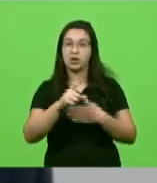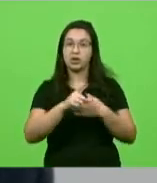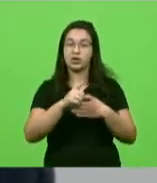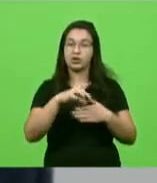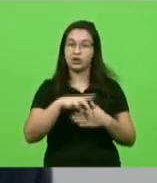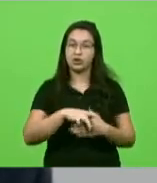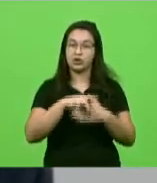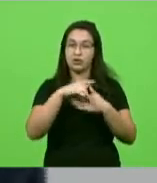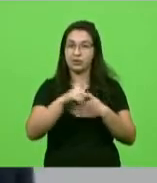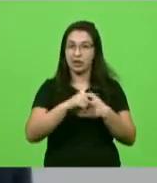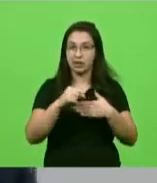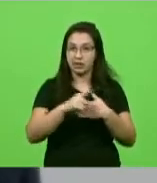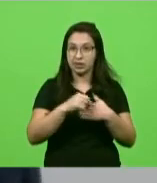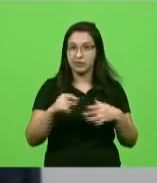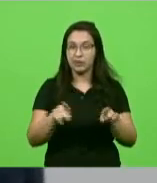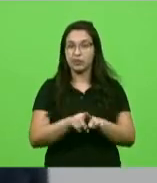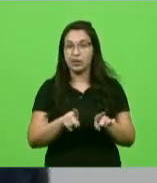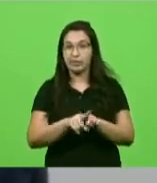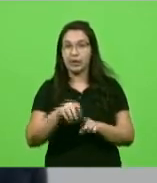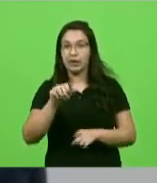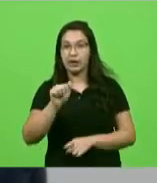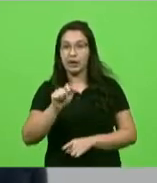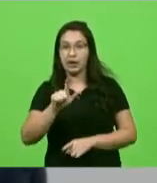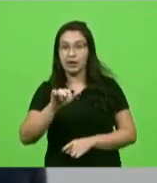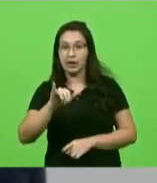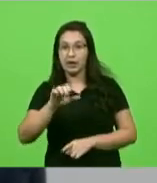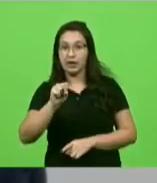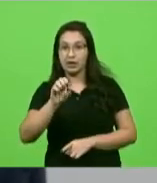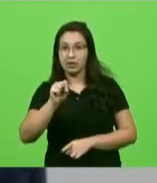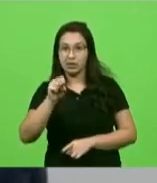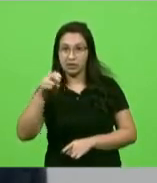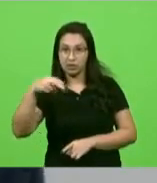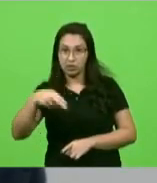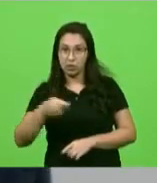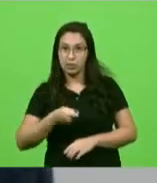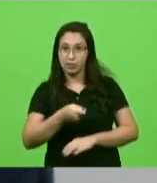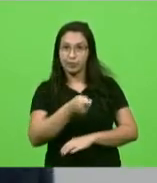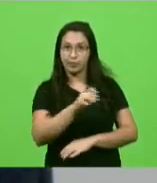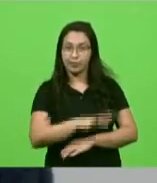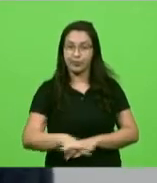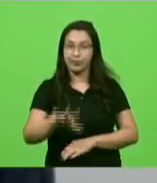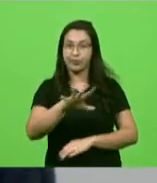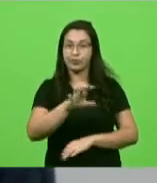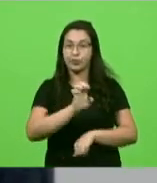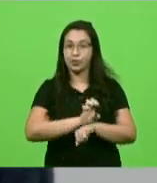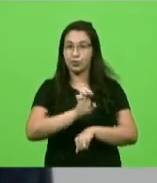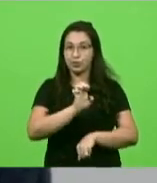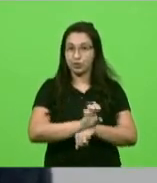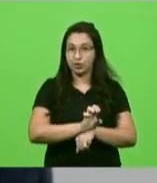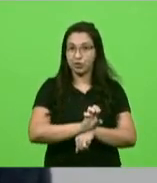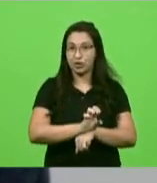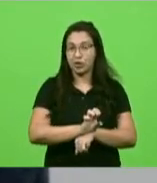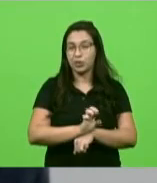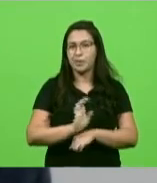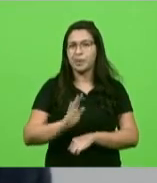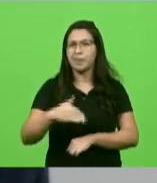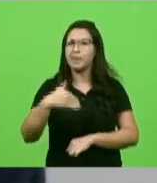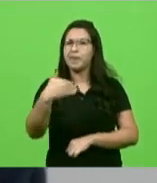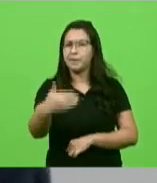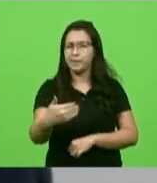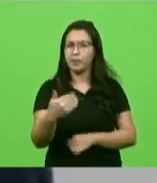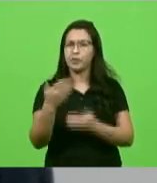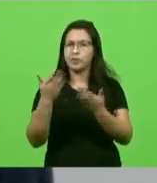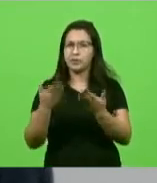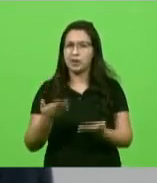senhor Alisson Debon de Souza, procurador-geral do Estado, o senhor governador, após pedir ao senhor secretário de